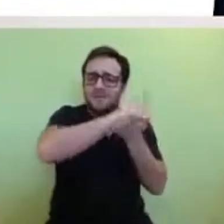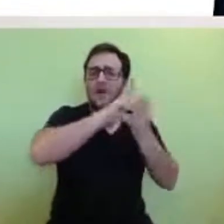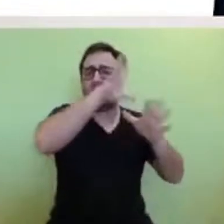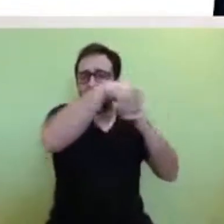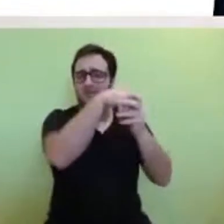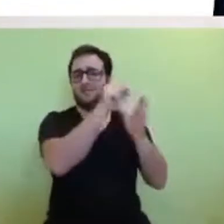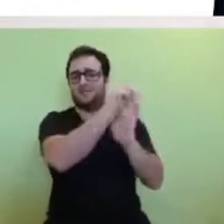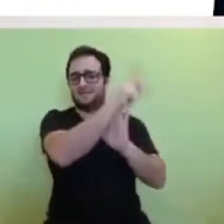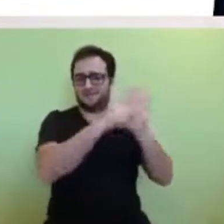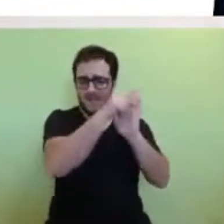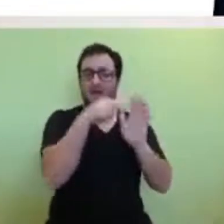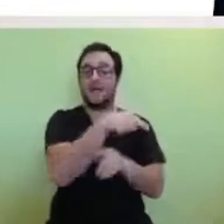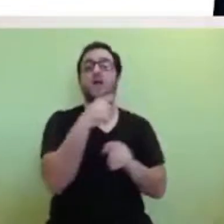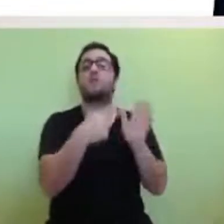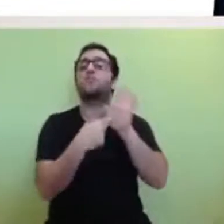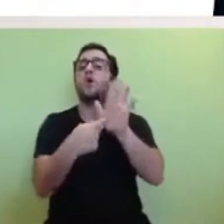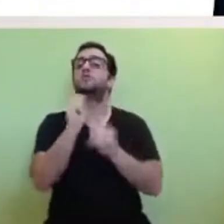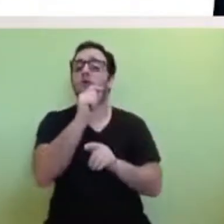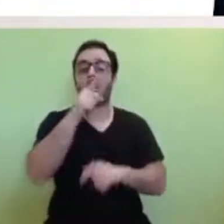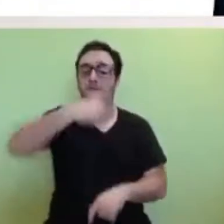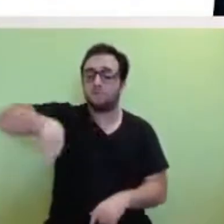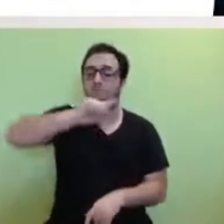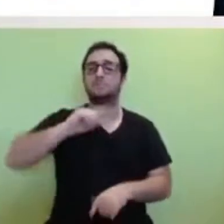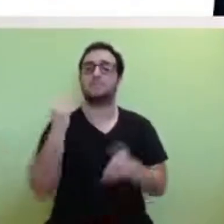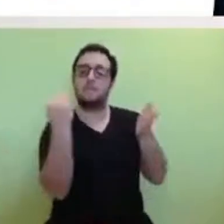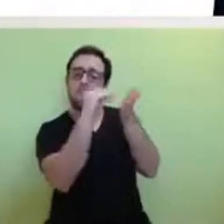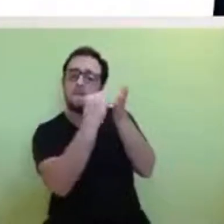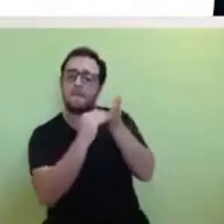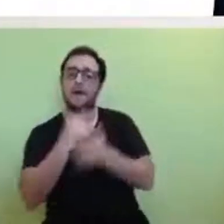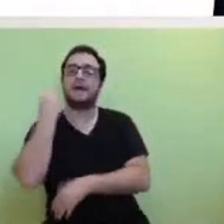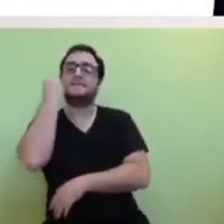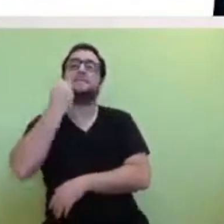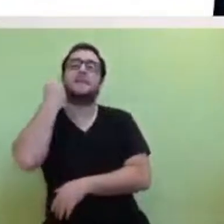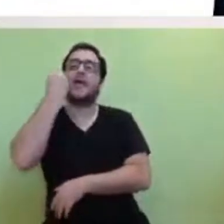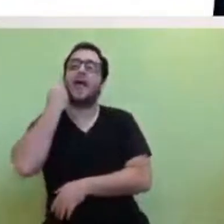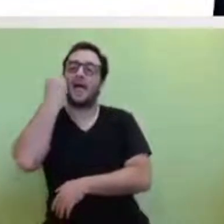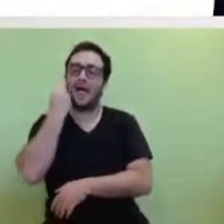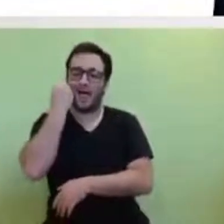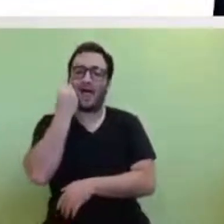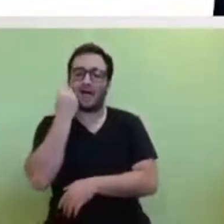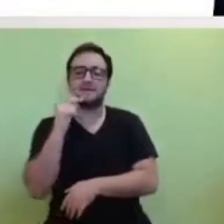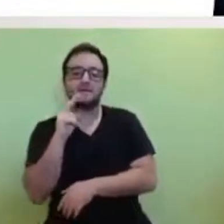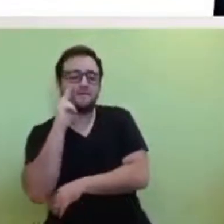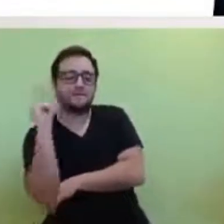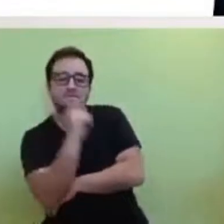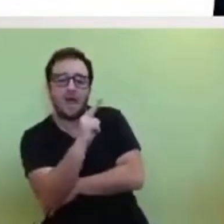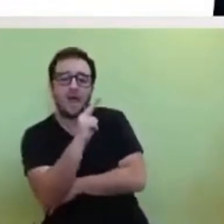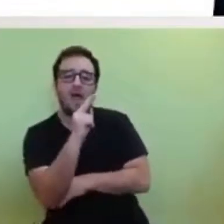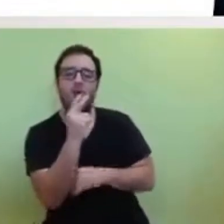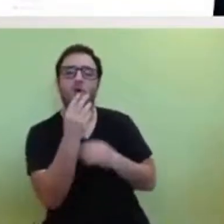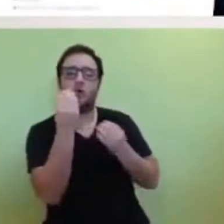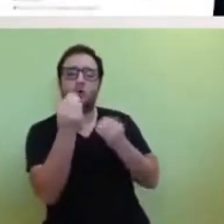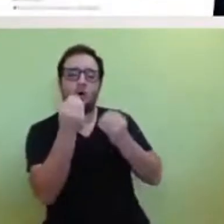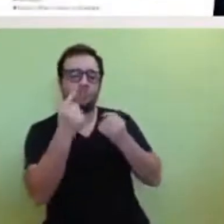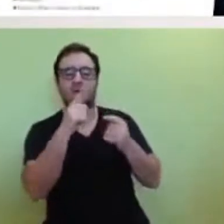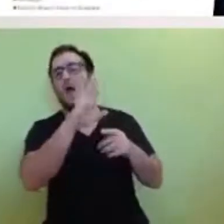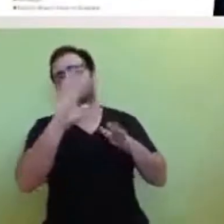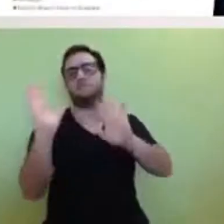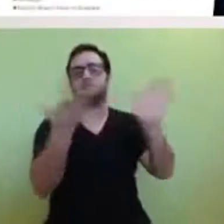tradução. Um dos resultados do experimento é o que está no próximo slide, tem um gráfico.